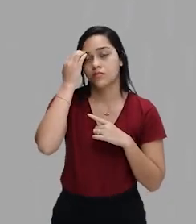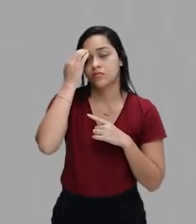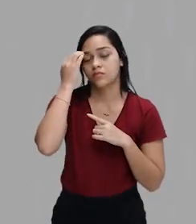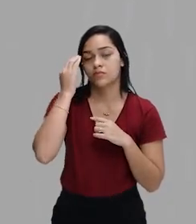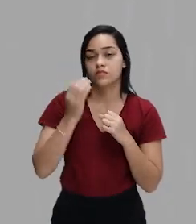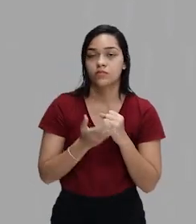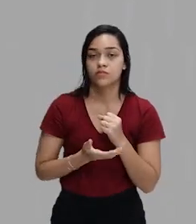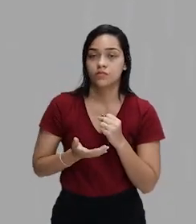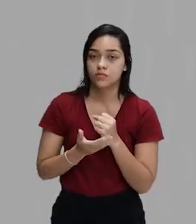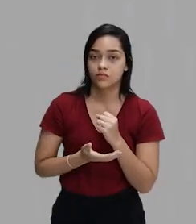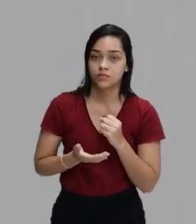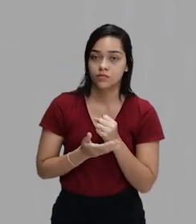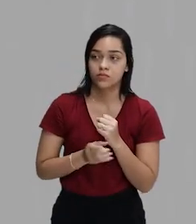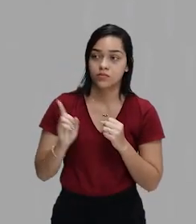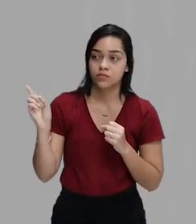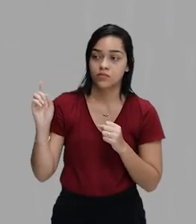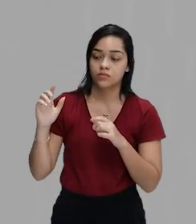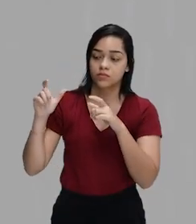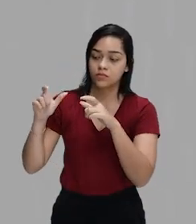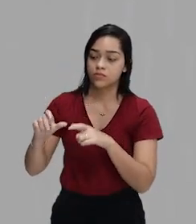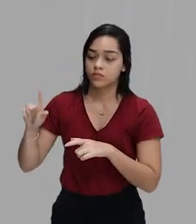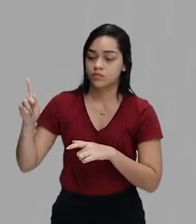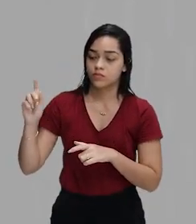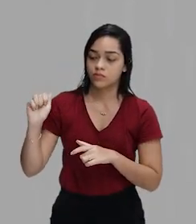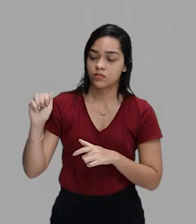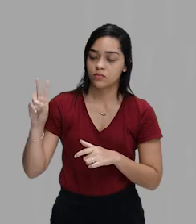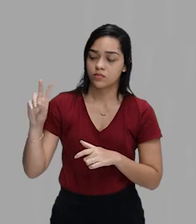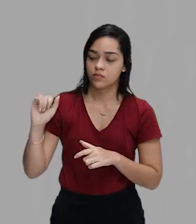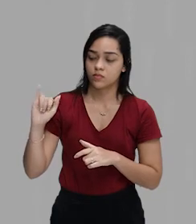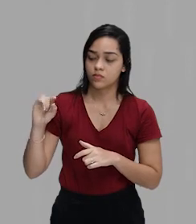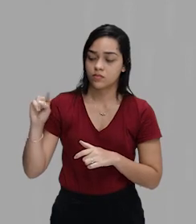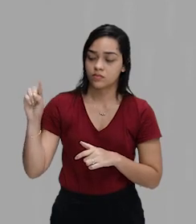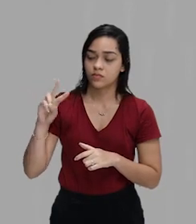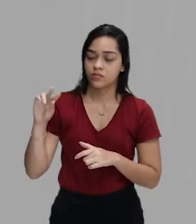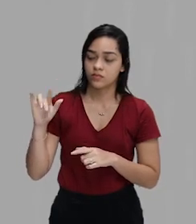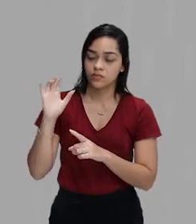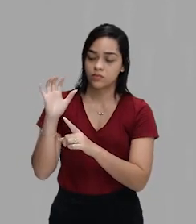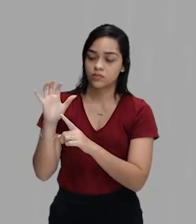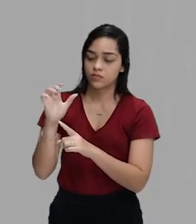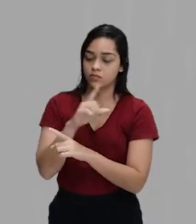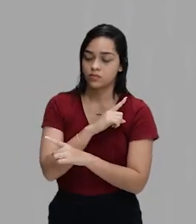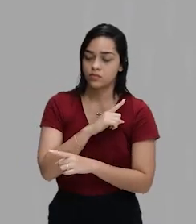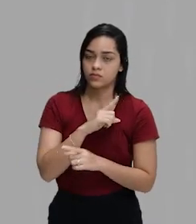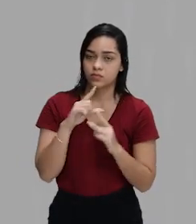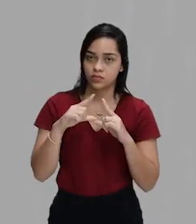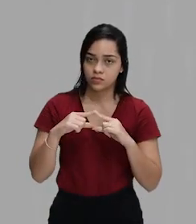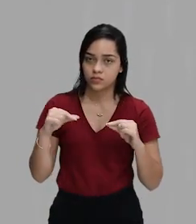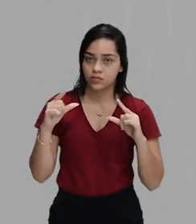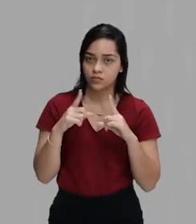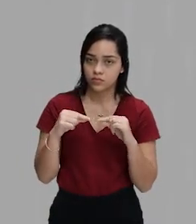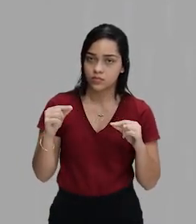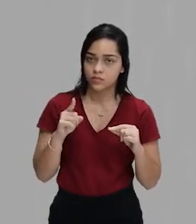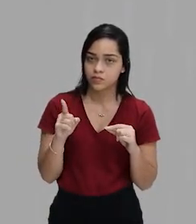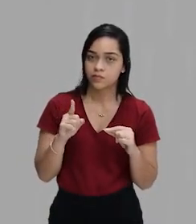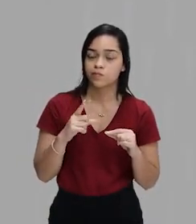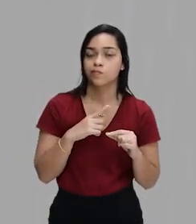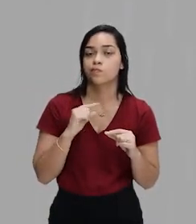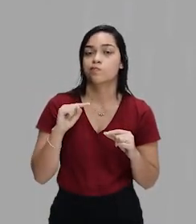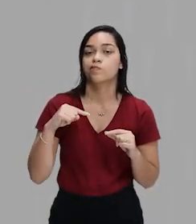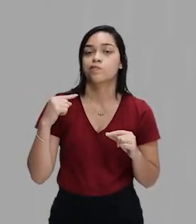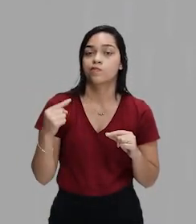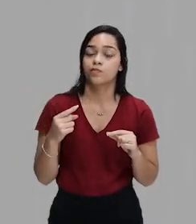base norte-americana no Havaí vai ser atacada pelos japoneses, e após